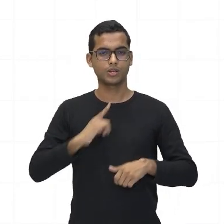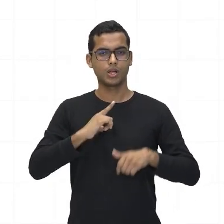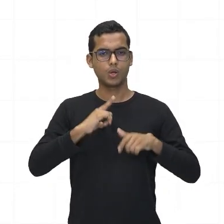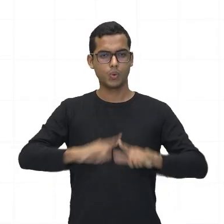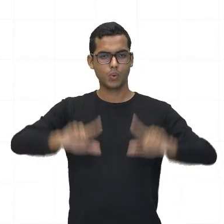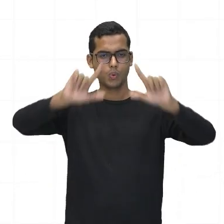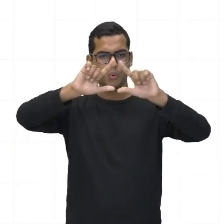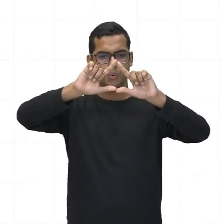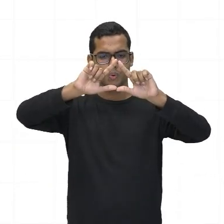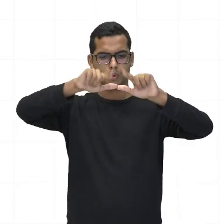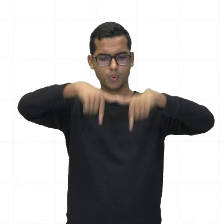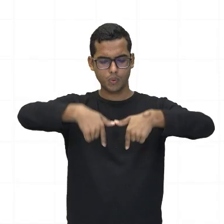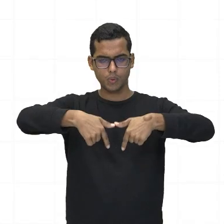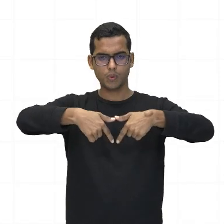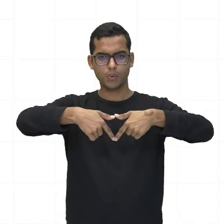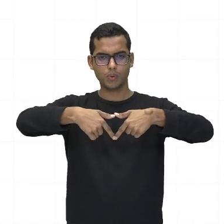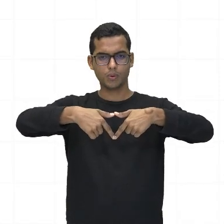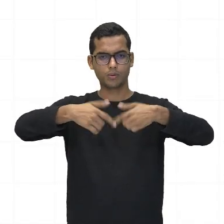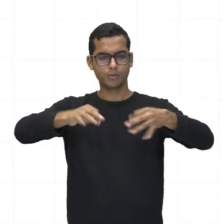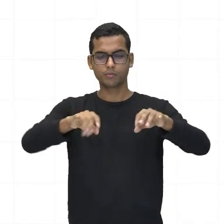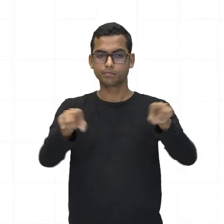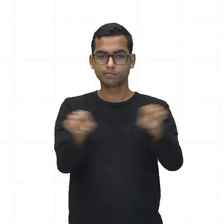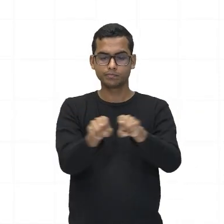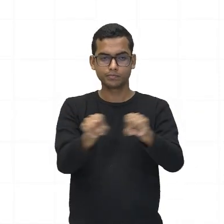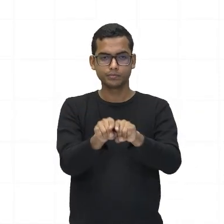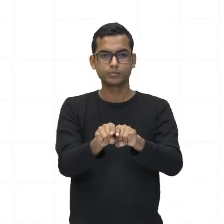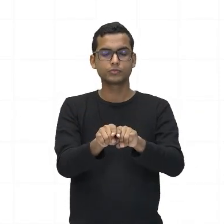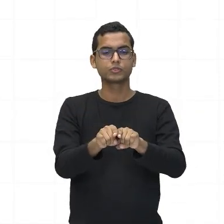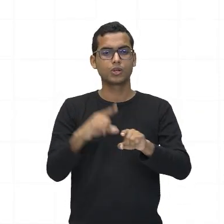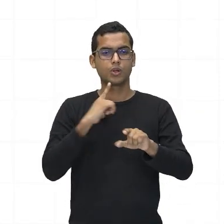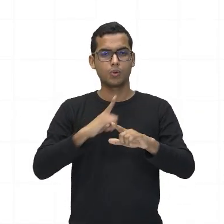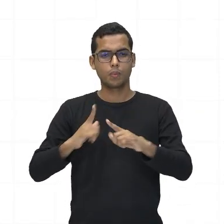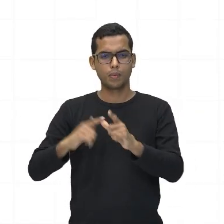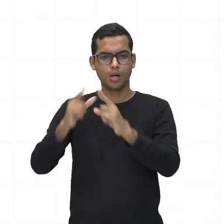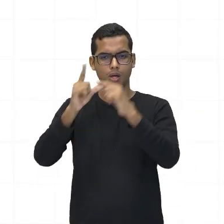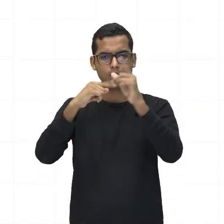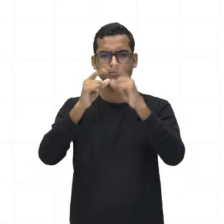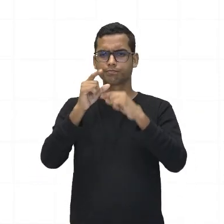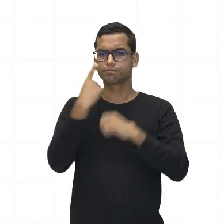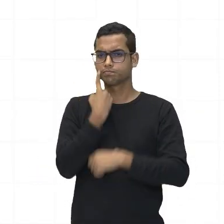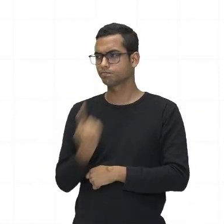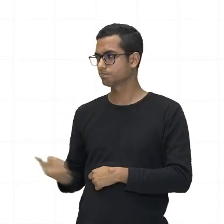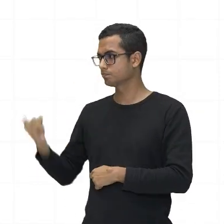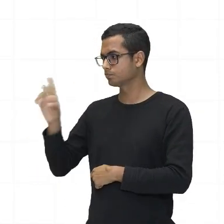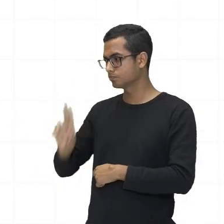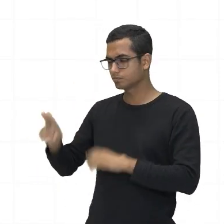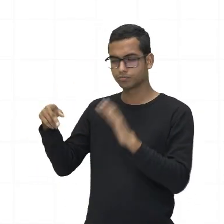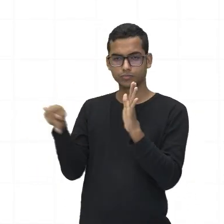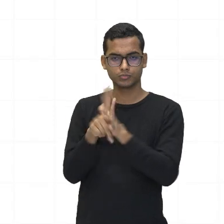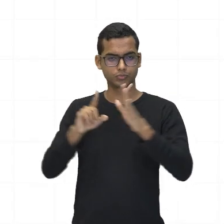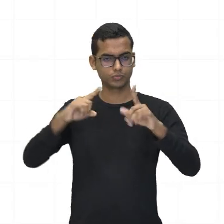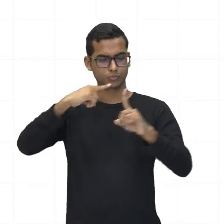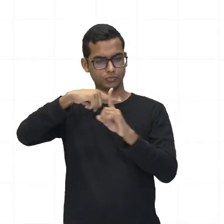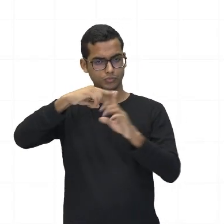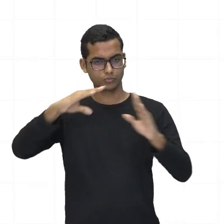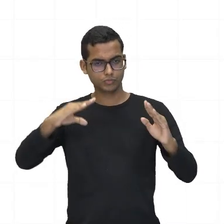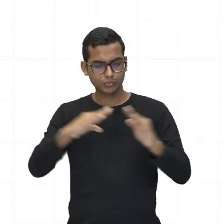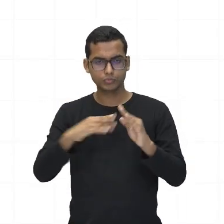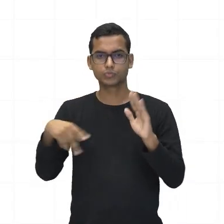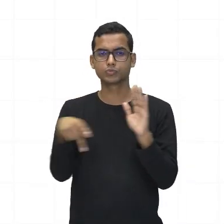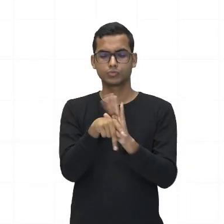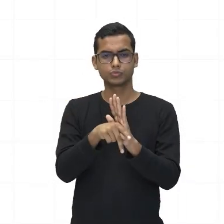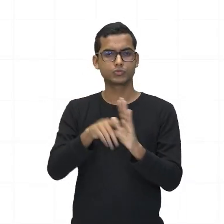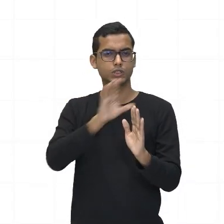entre outros. É um símbolo muito usado por igrejas cristãs pentecostais e